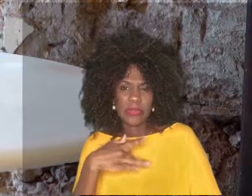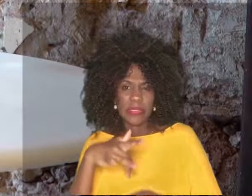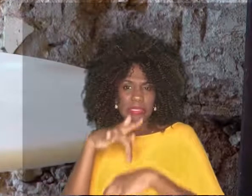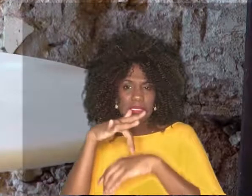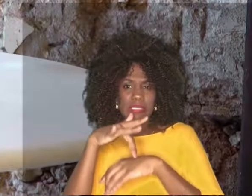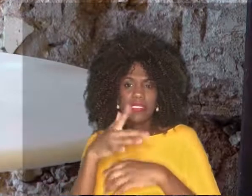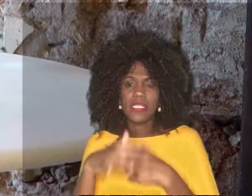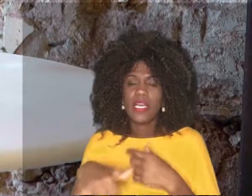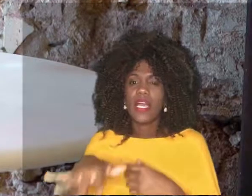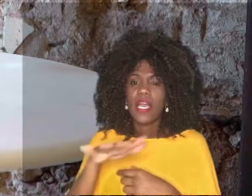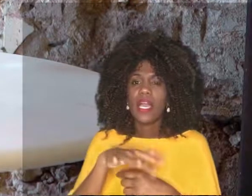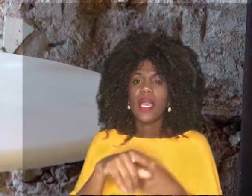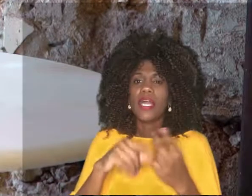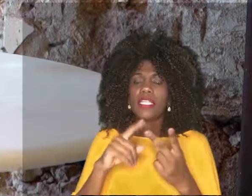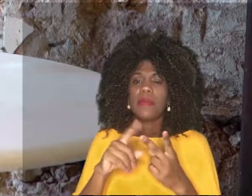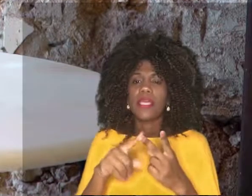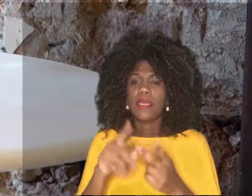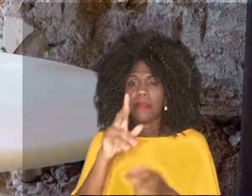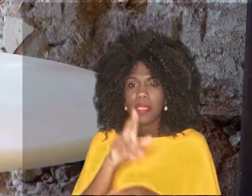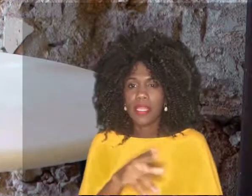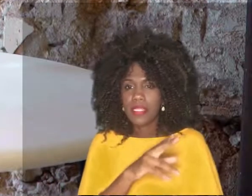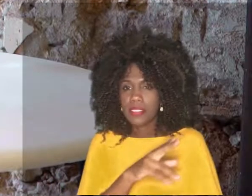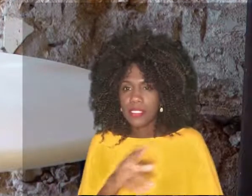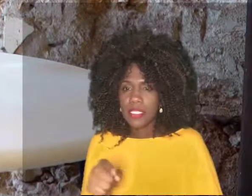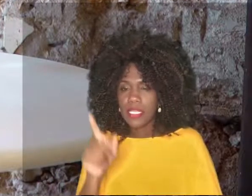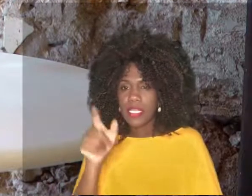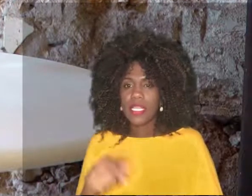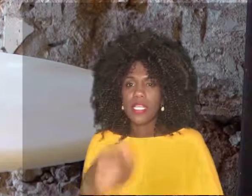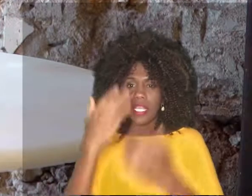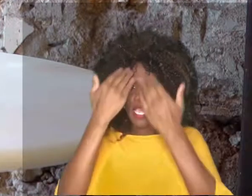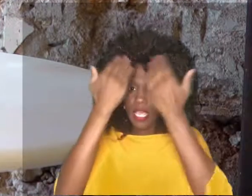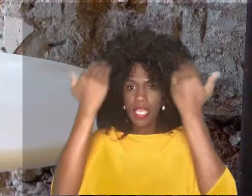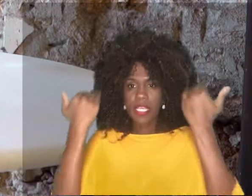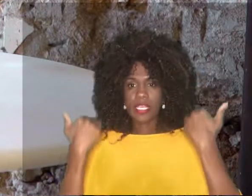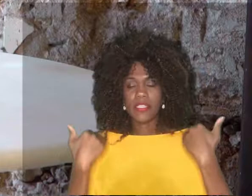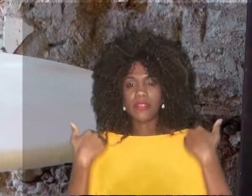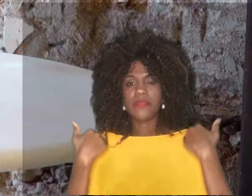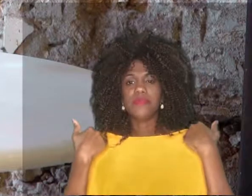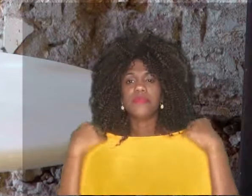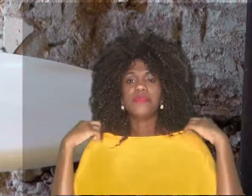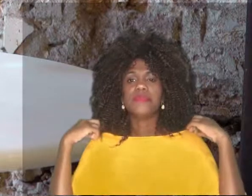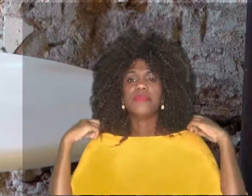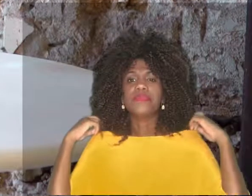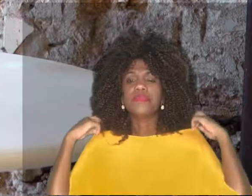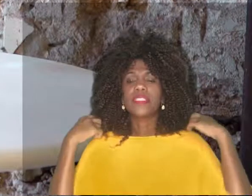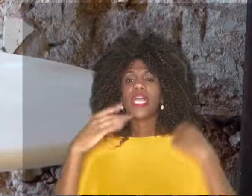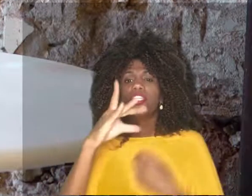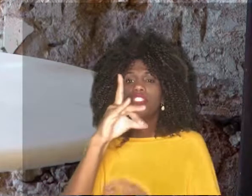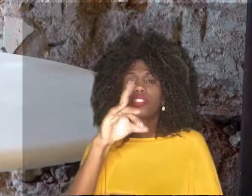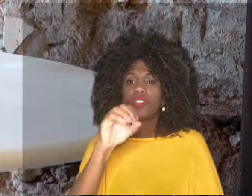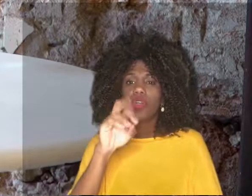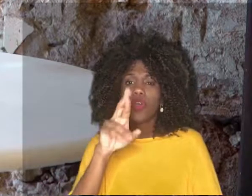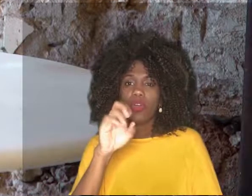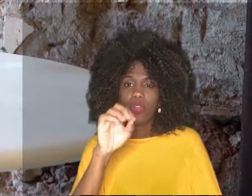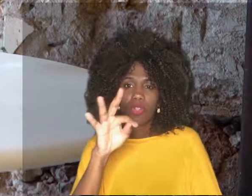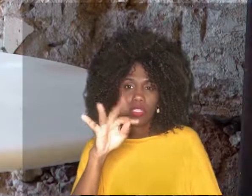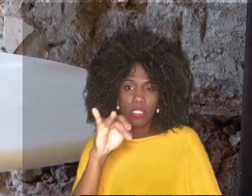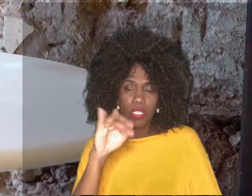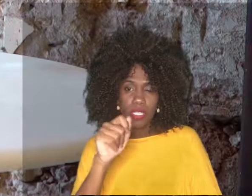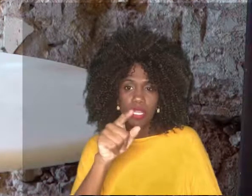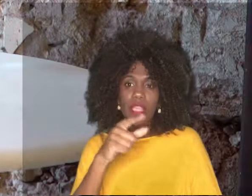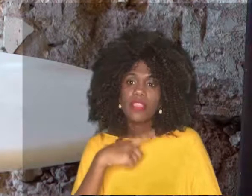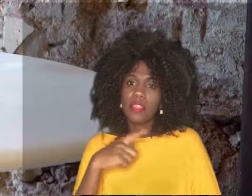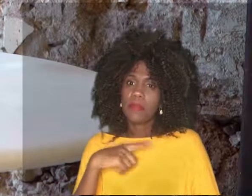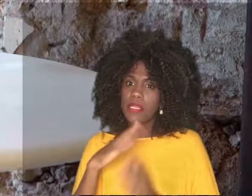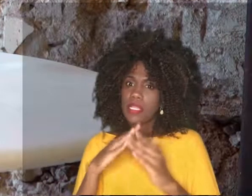professoras, né, pelas freiras, né? No caso, nas Doroteias, eu estudei nas Doroteias. E